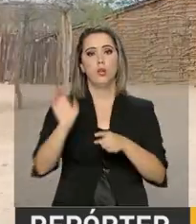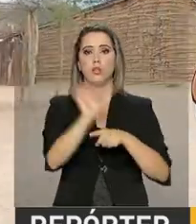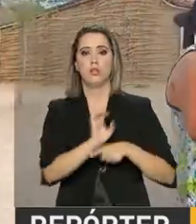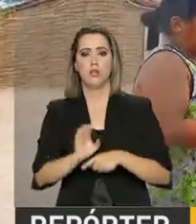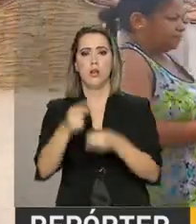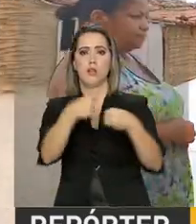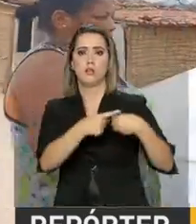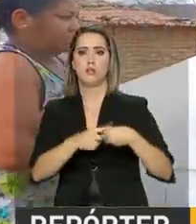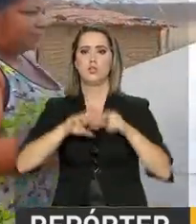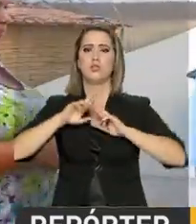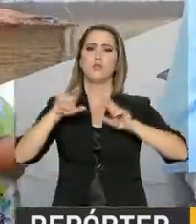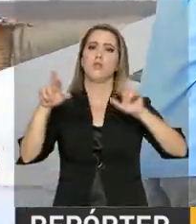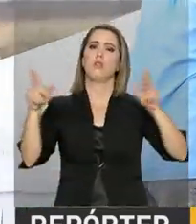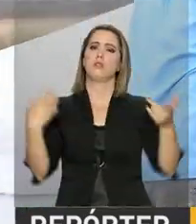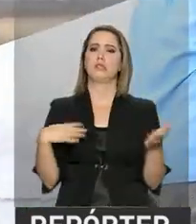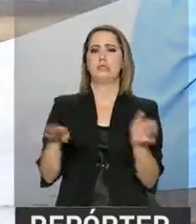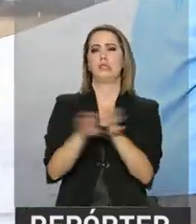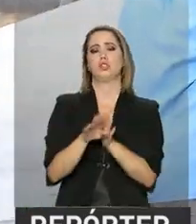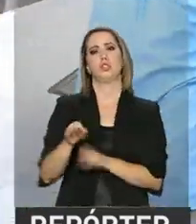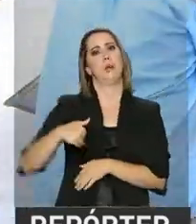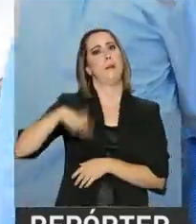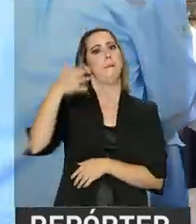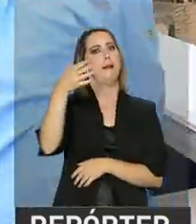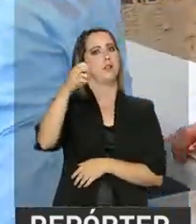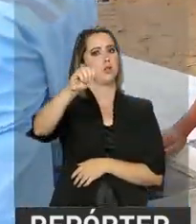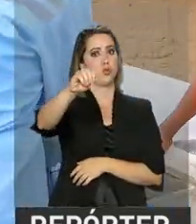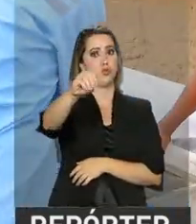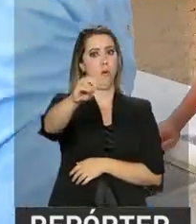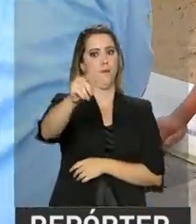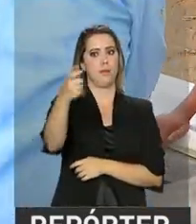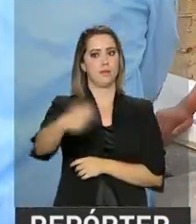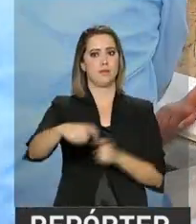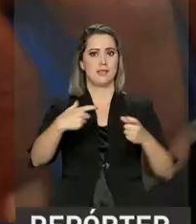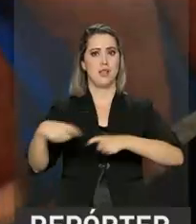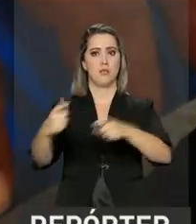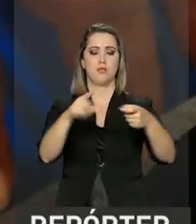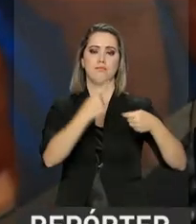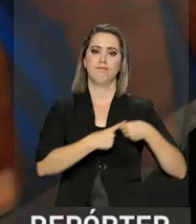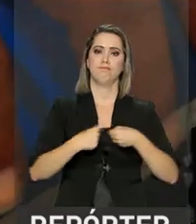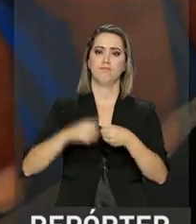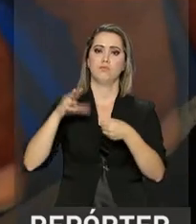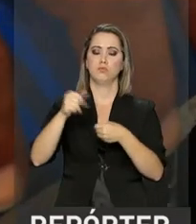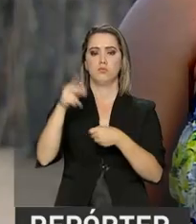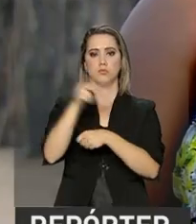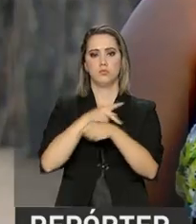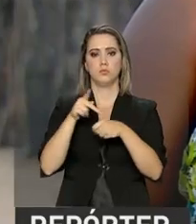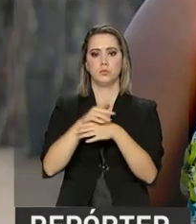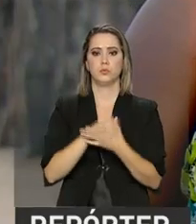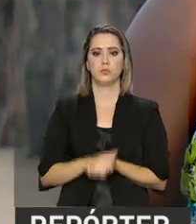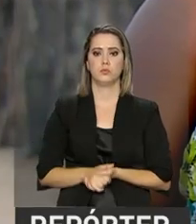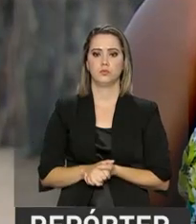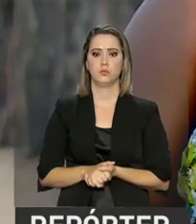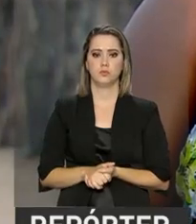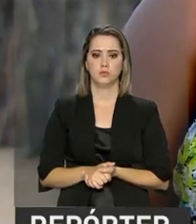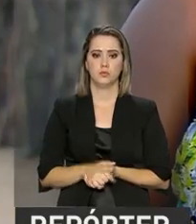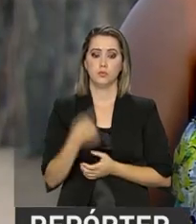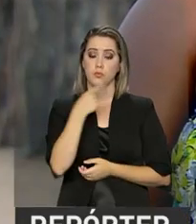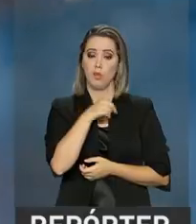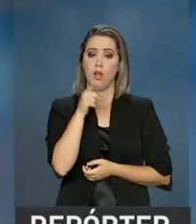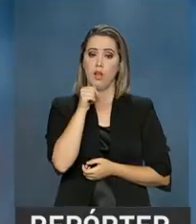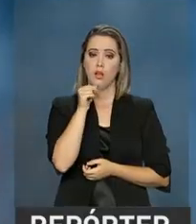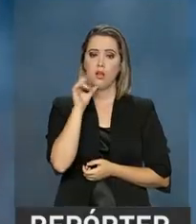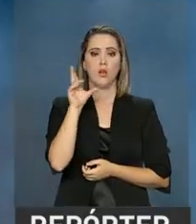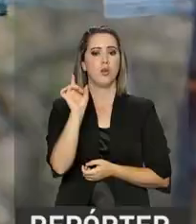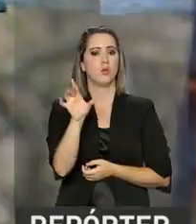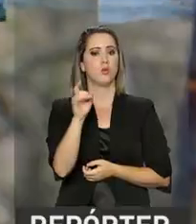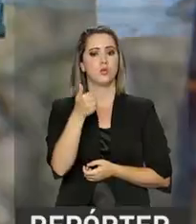atendidos varia, mas pode chegar perto de 900 em todo o país. A água do Carro-Pipa é só para a gente usar,